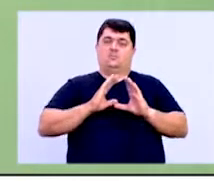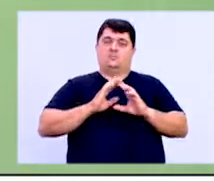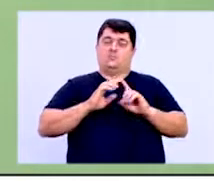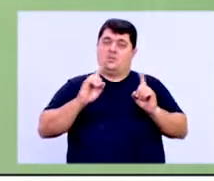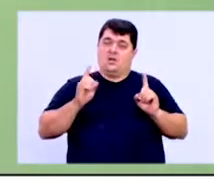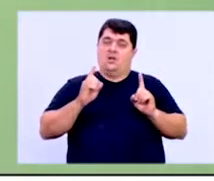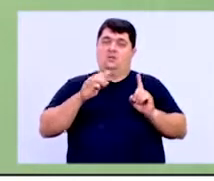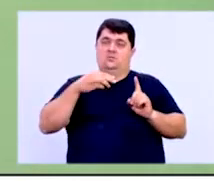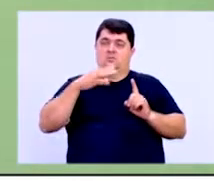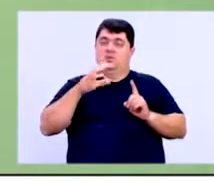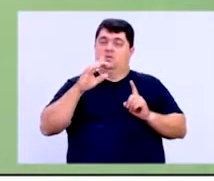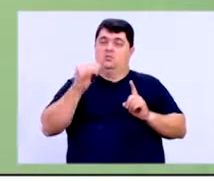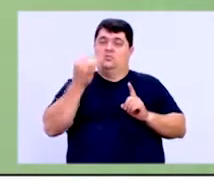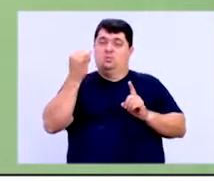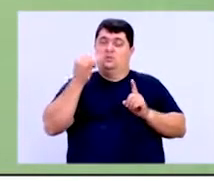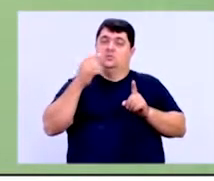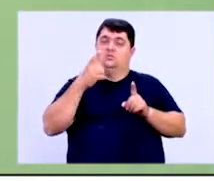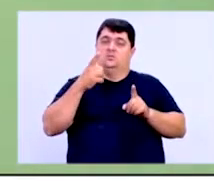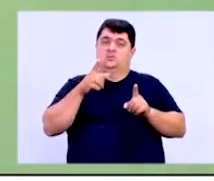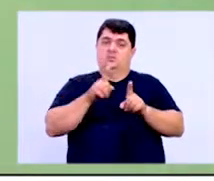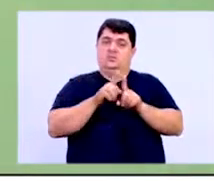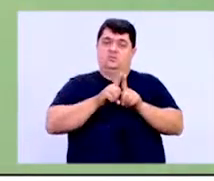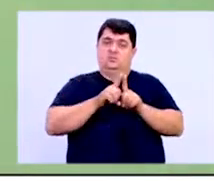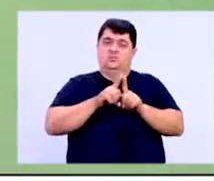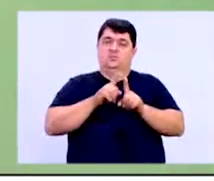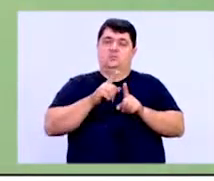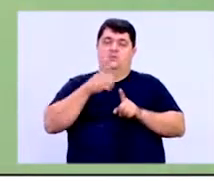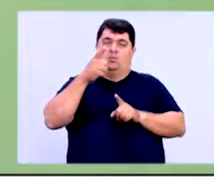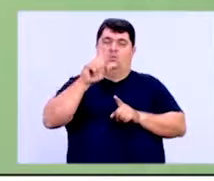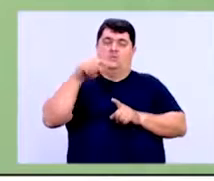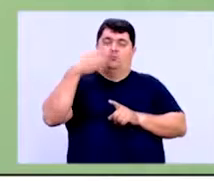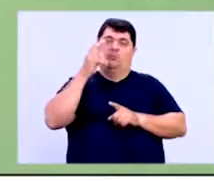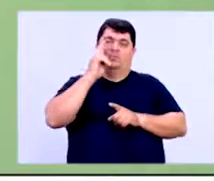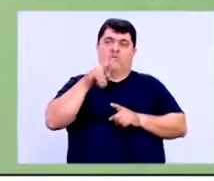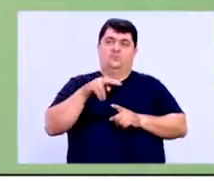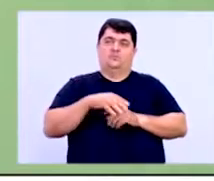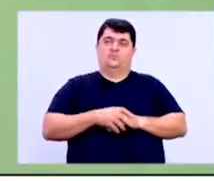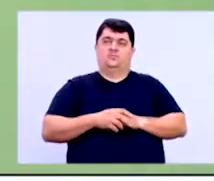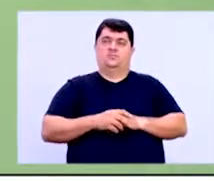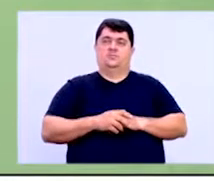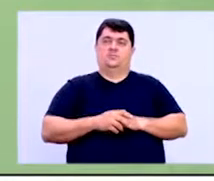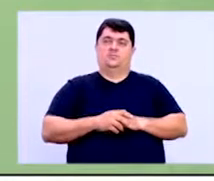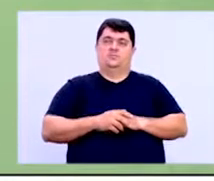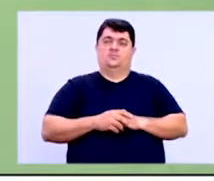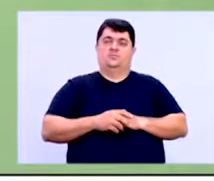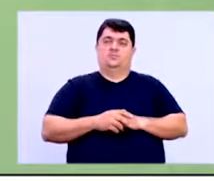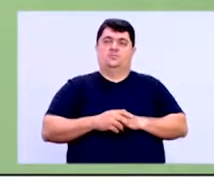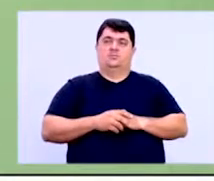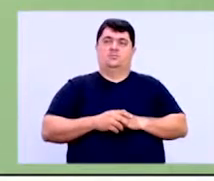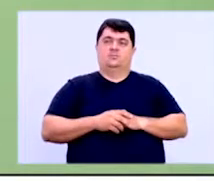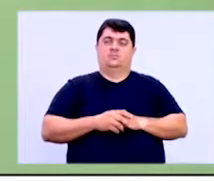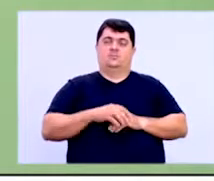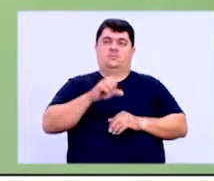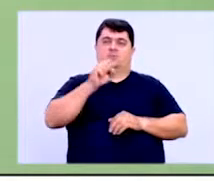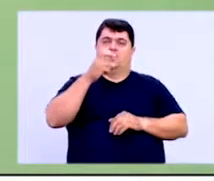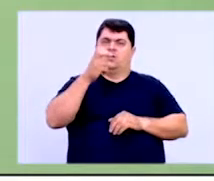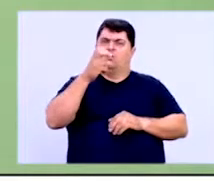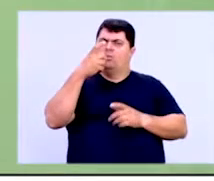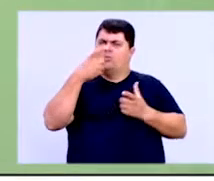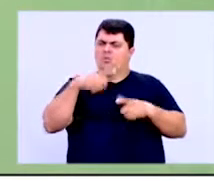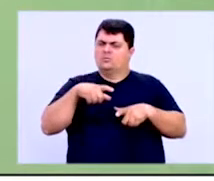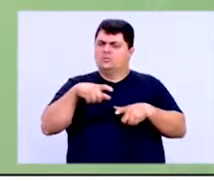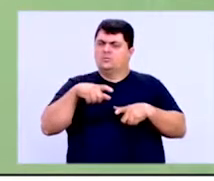outra função importante, que a gente vai ver na próxima resolução. Margem de contribuição, então. Que 85 é